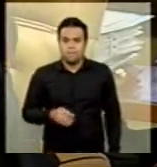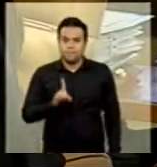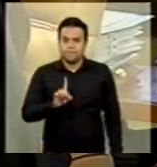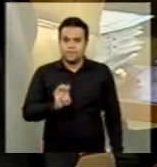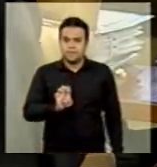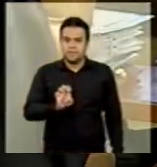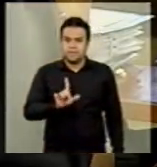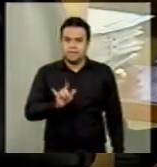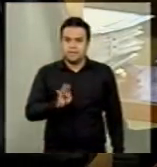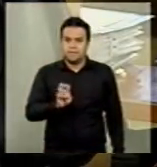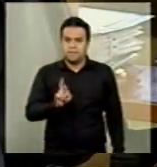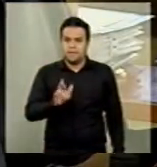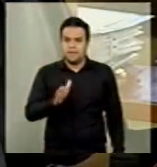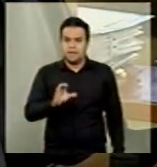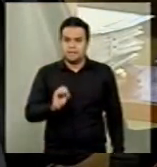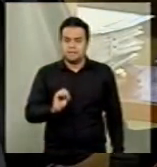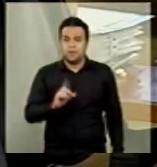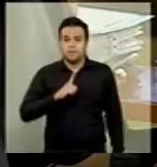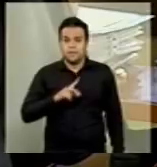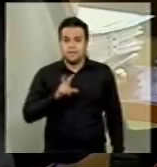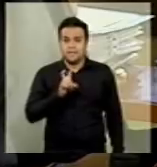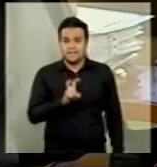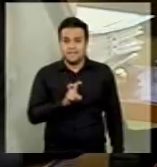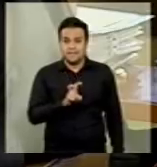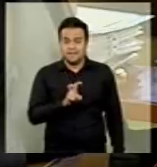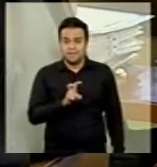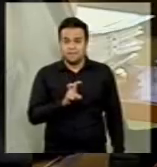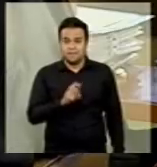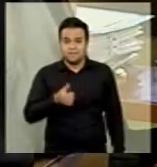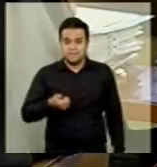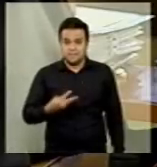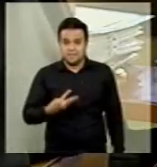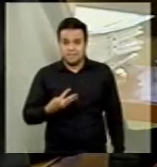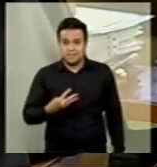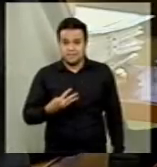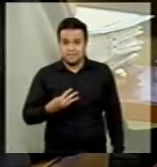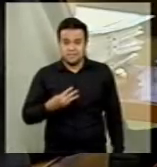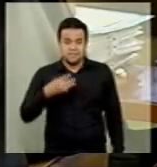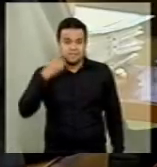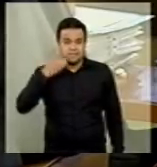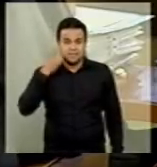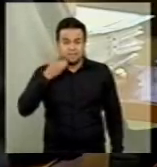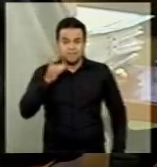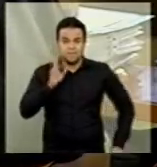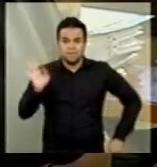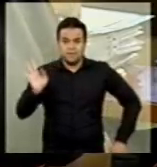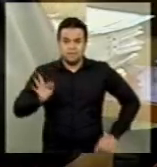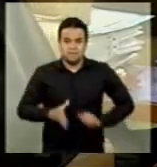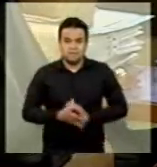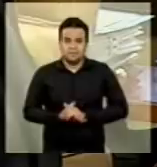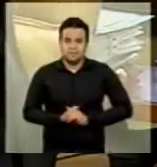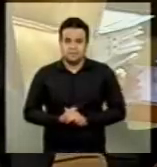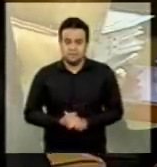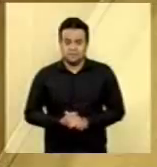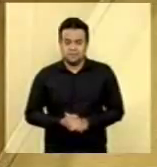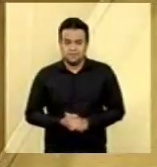do plenário composto pelos 513 deputados federais. Então, essa